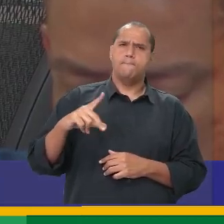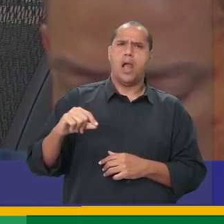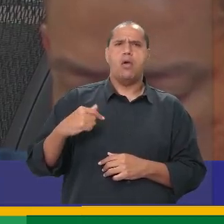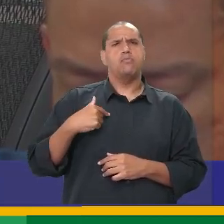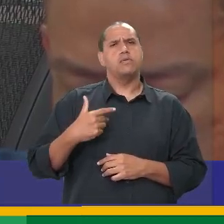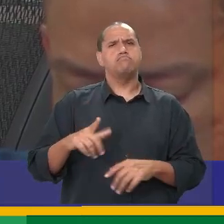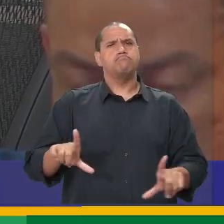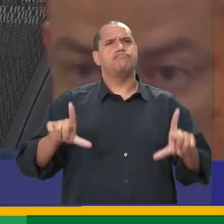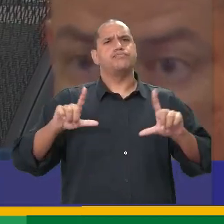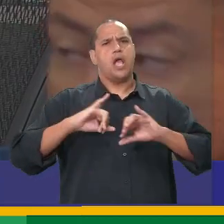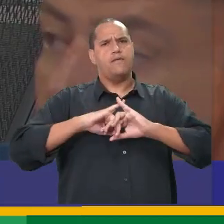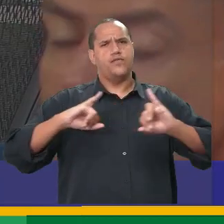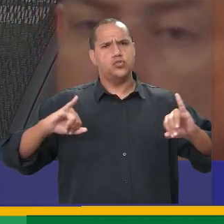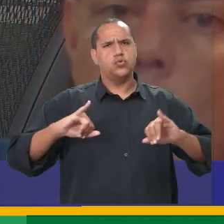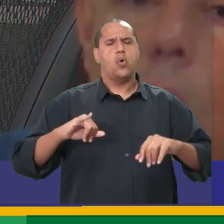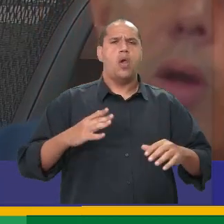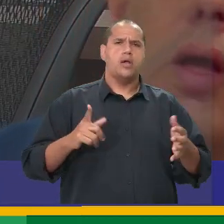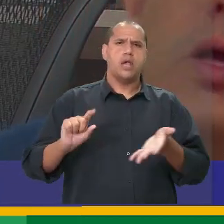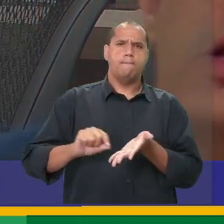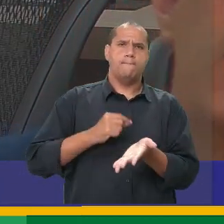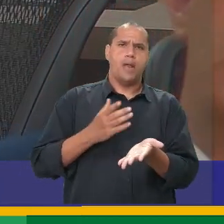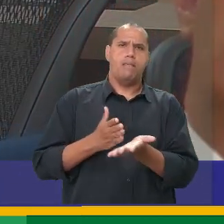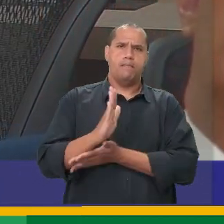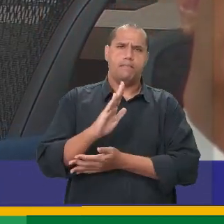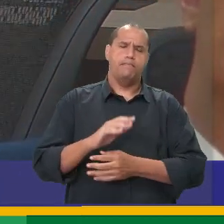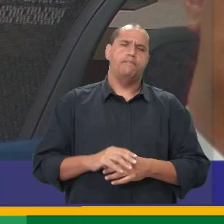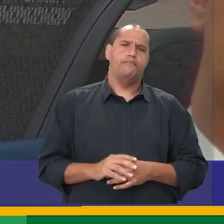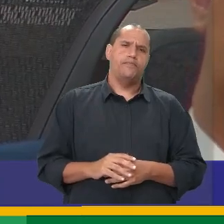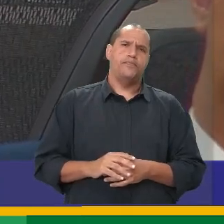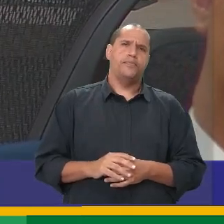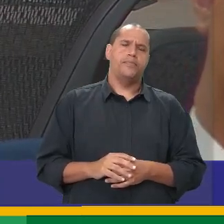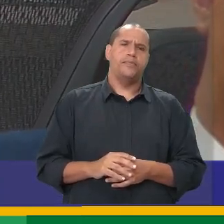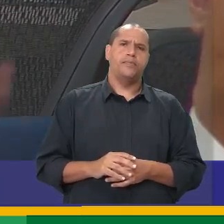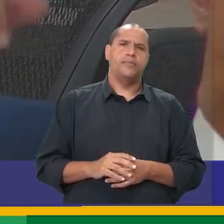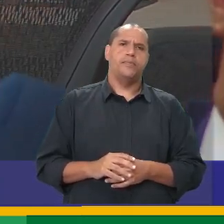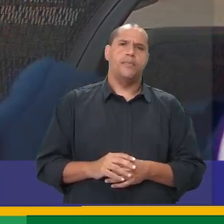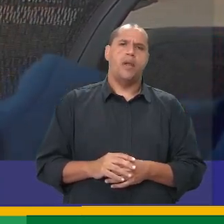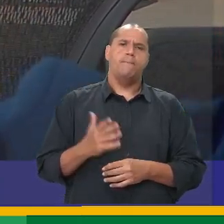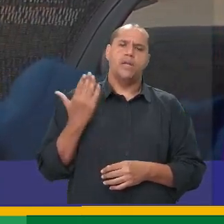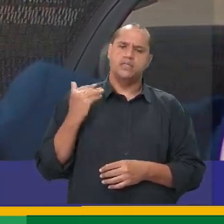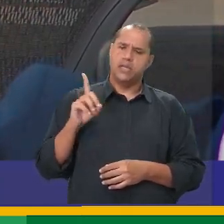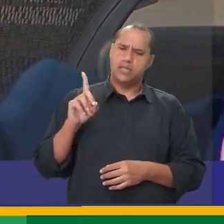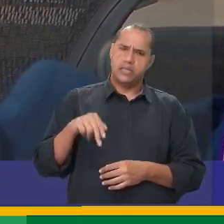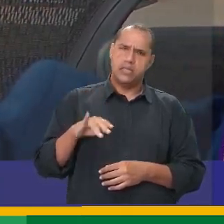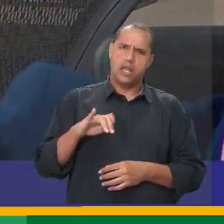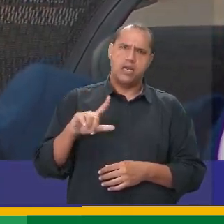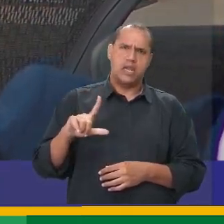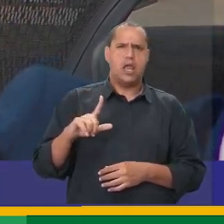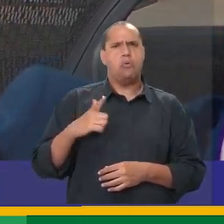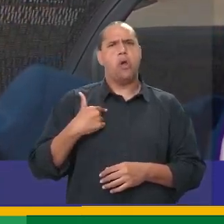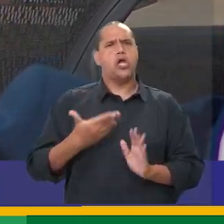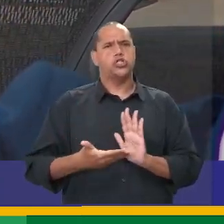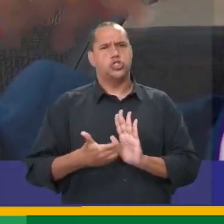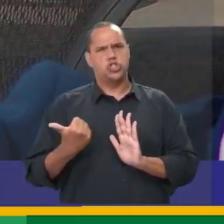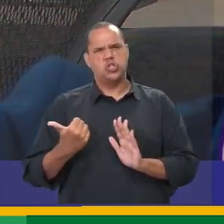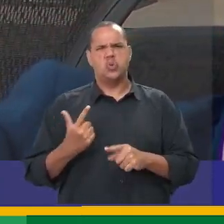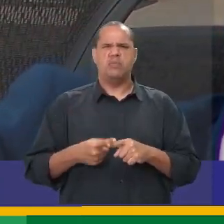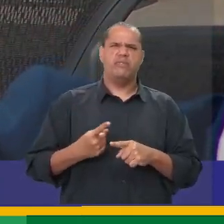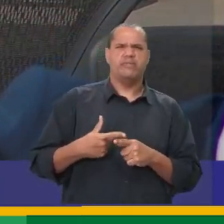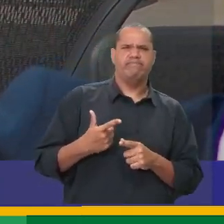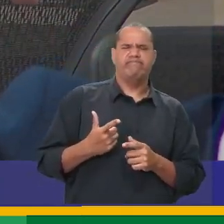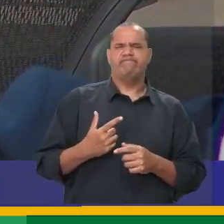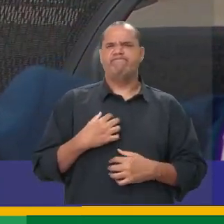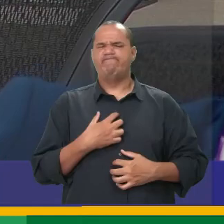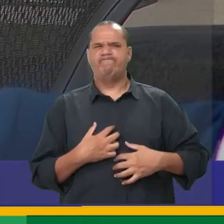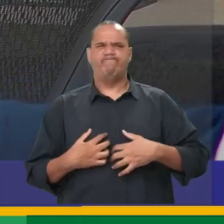sido sancionado foi o o Daniel mas que isso revogou porque criou um mal-estar entre